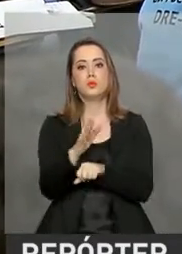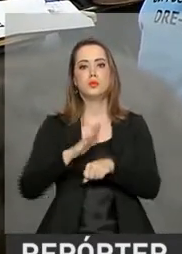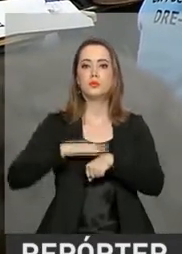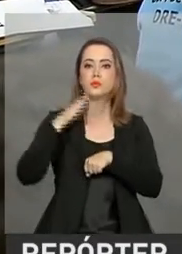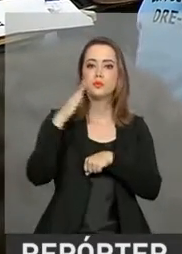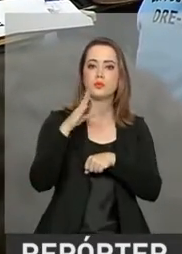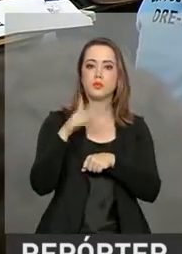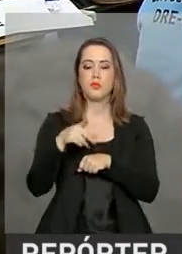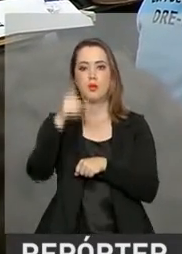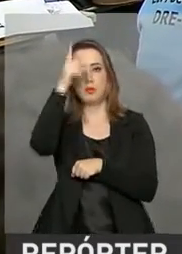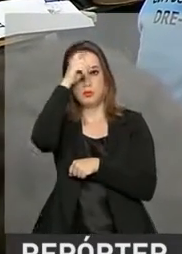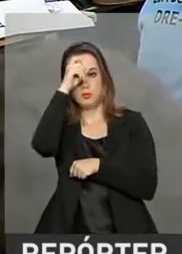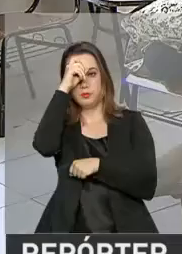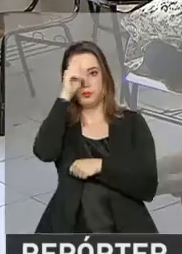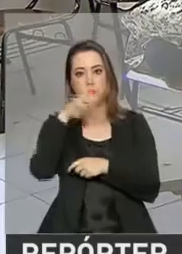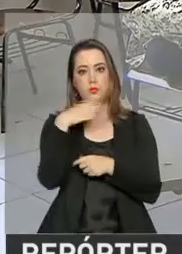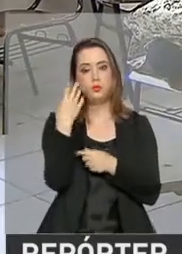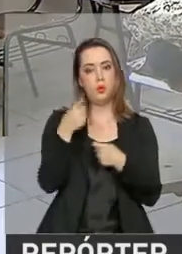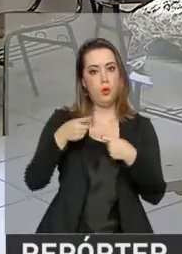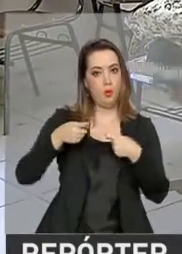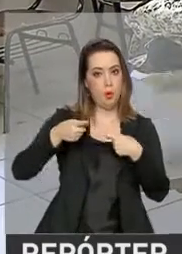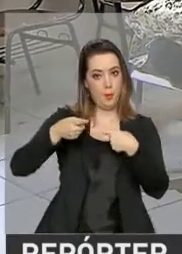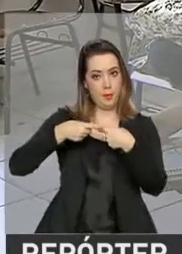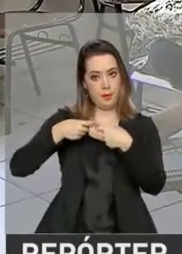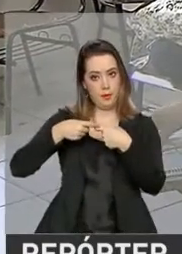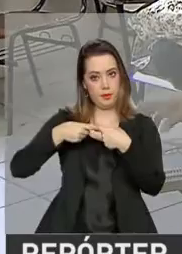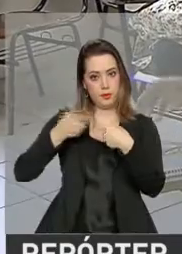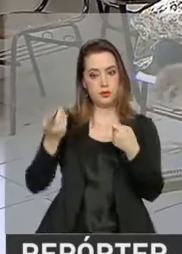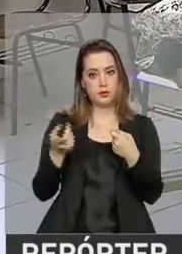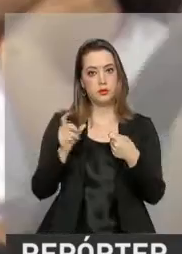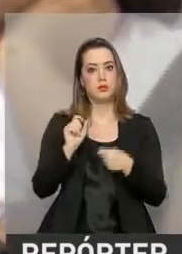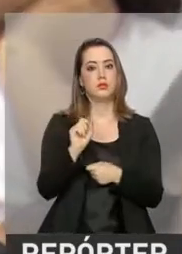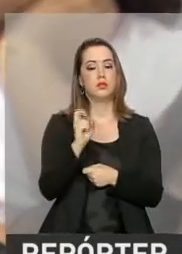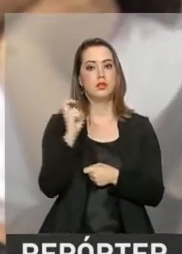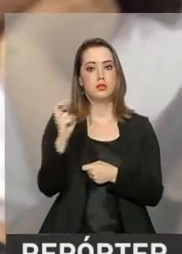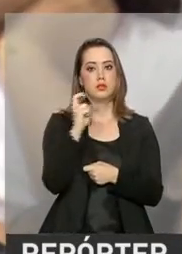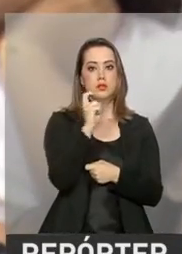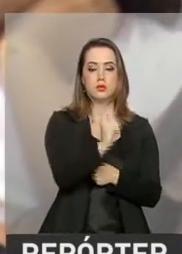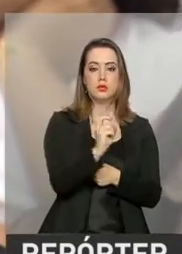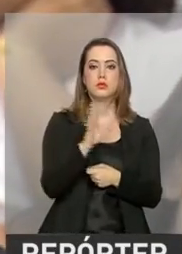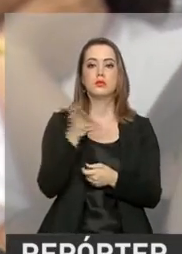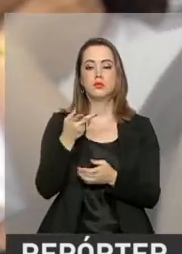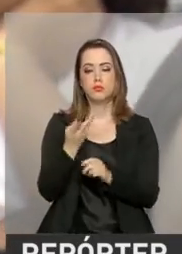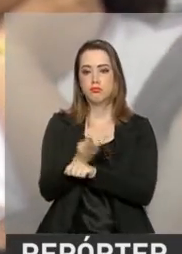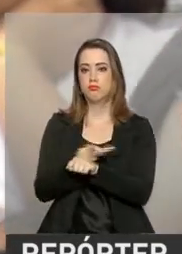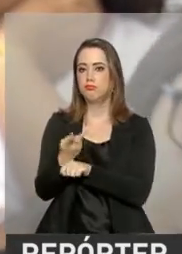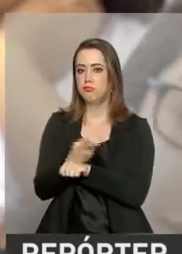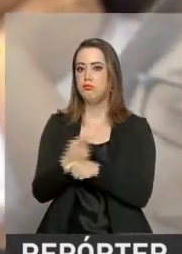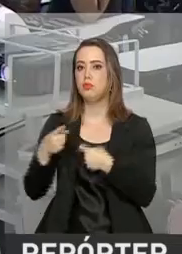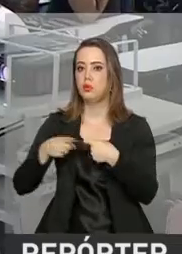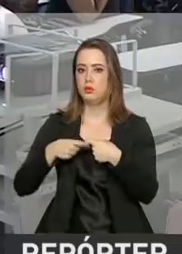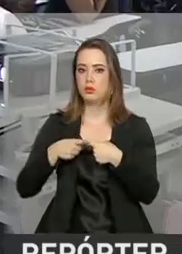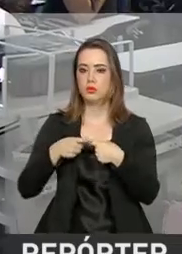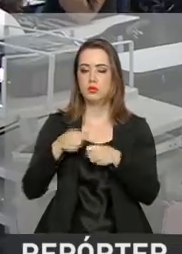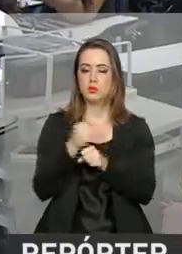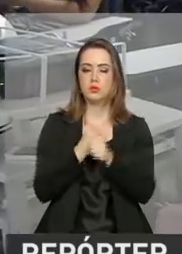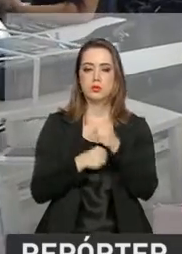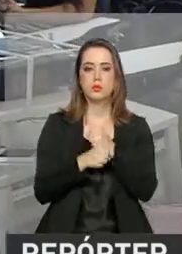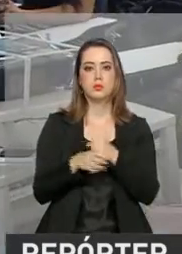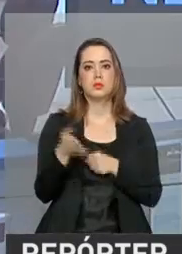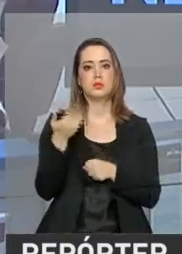recorreram algum profissional a unidade de saúde no ano passado o número é 15% maior do que em